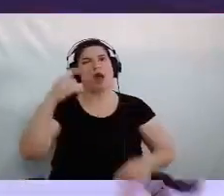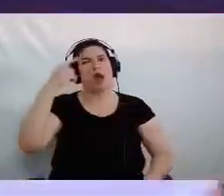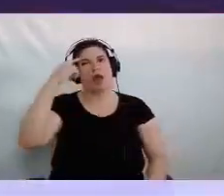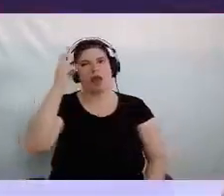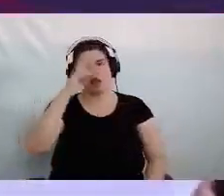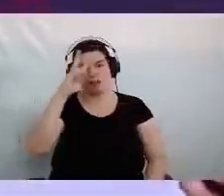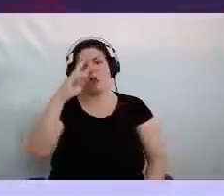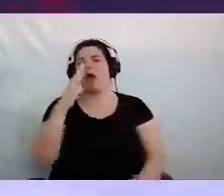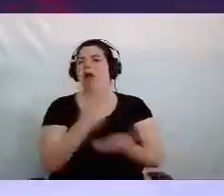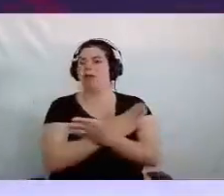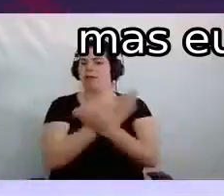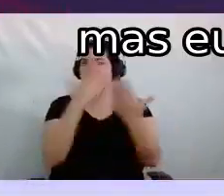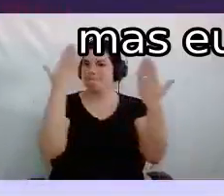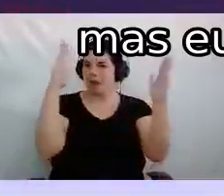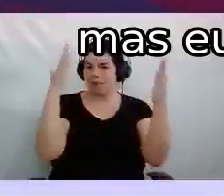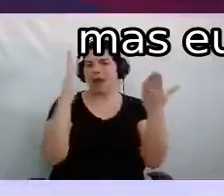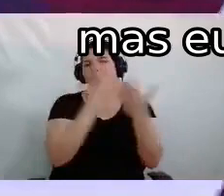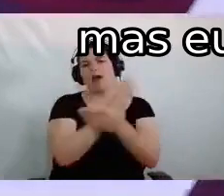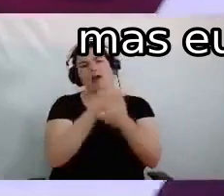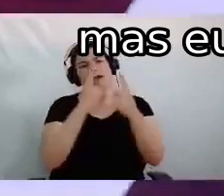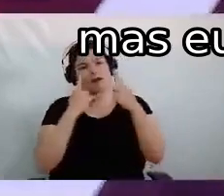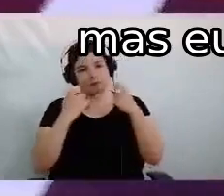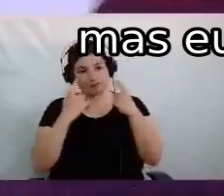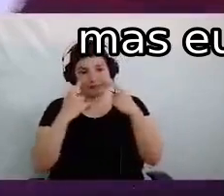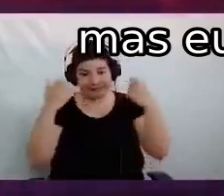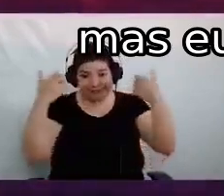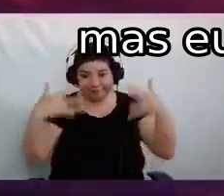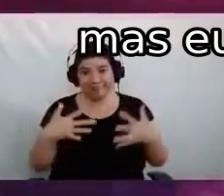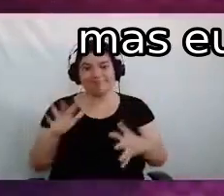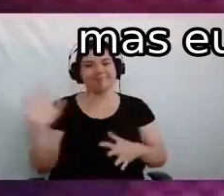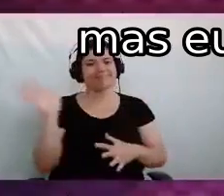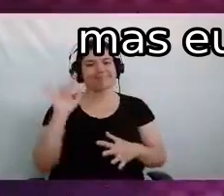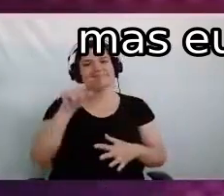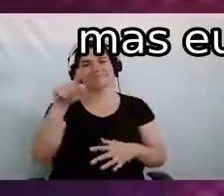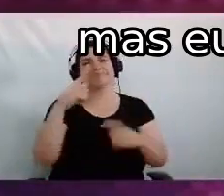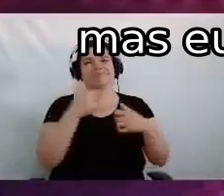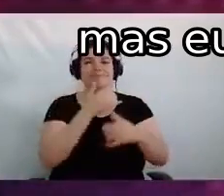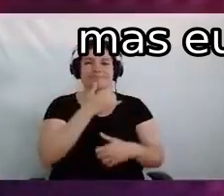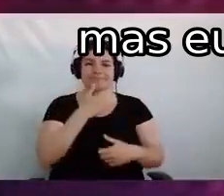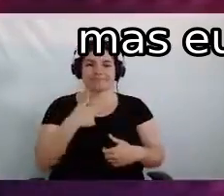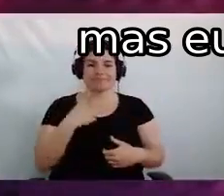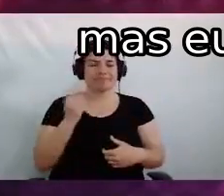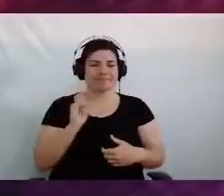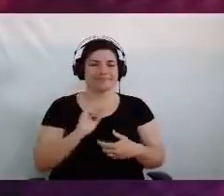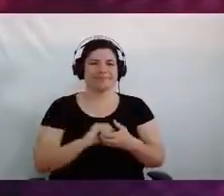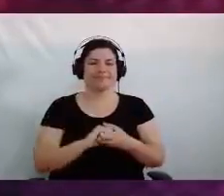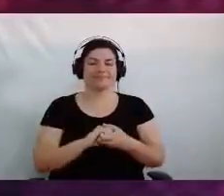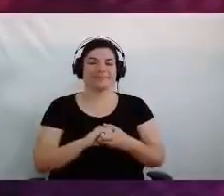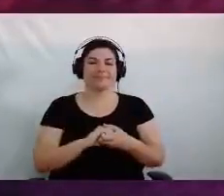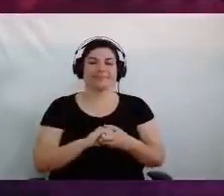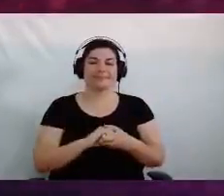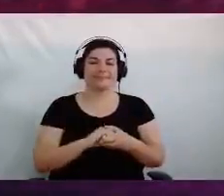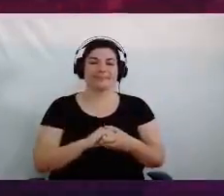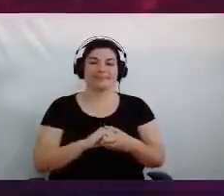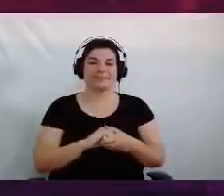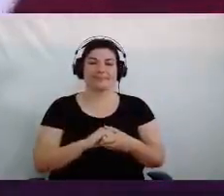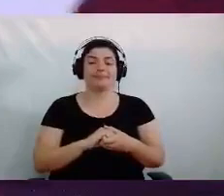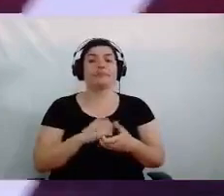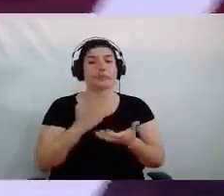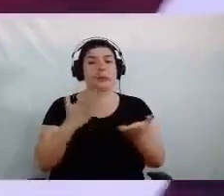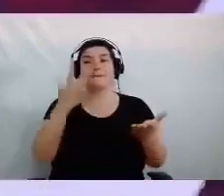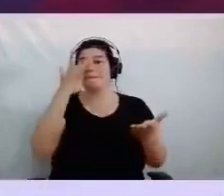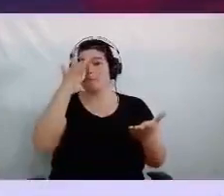e até lágrimas. Mas eu não vou falar sobre isso para que você não fique triste comigo. Nesse momento, as pessoas